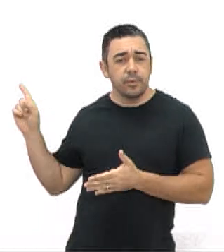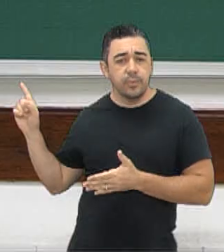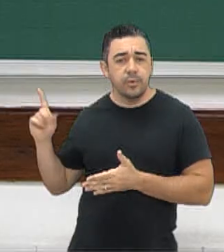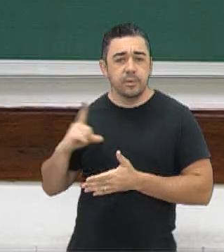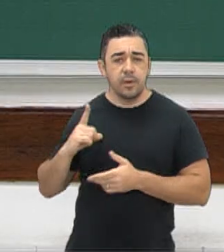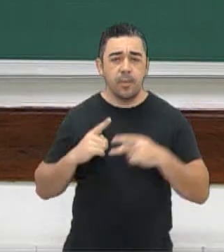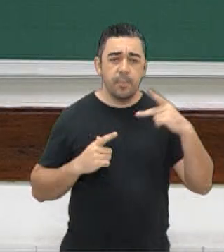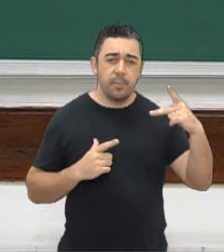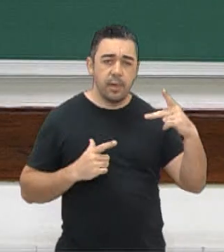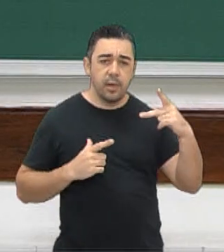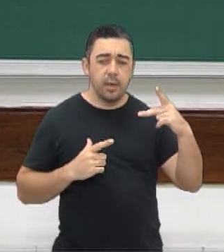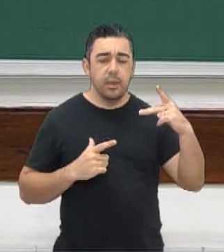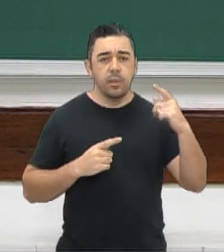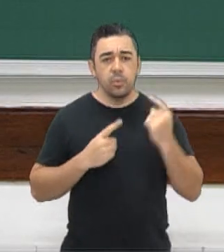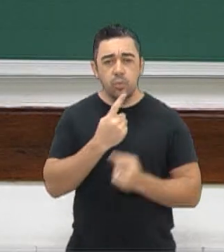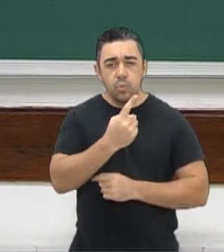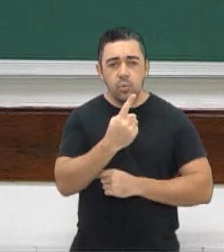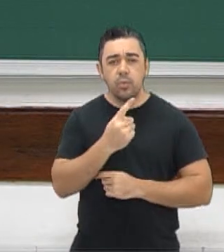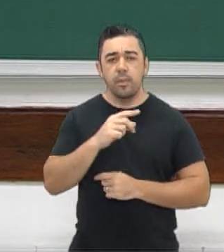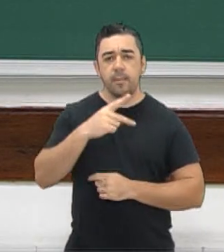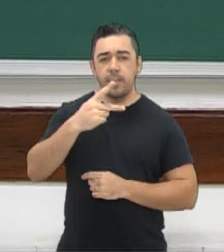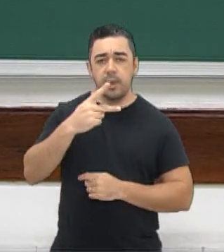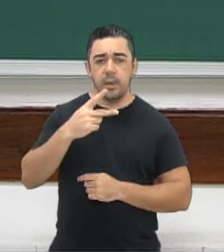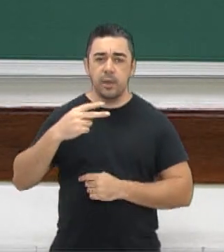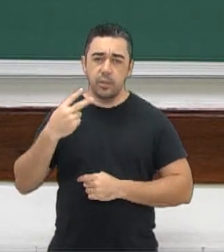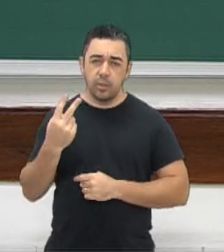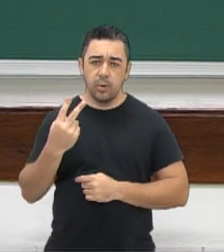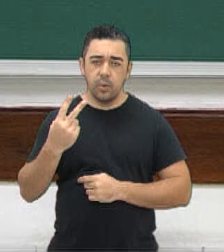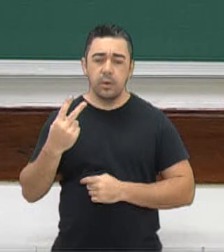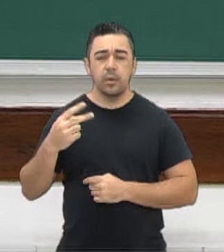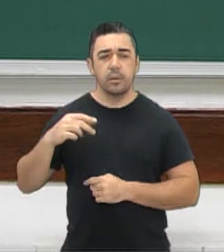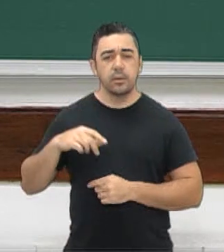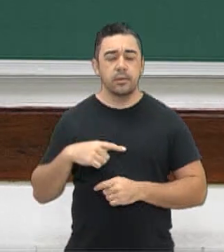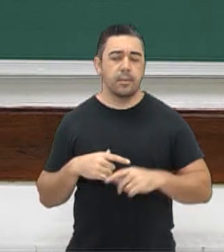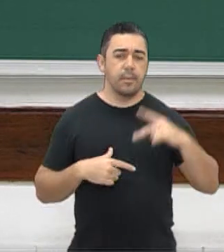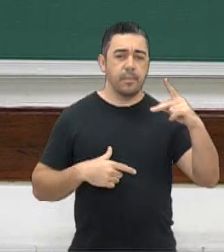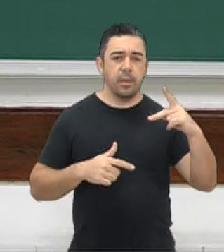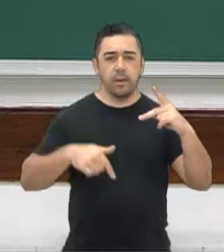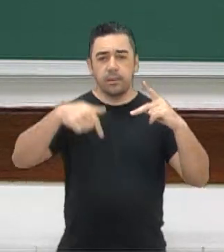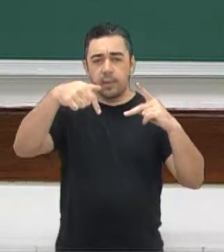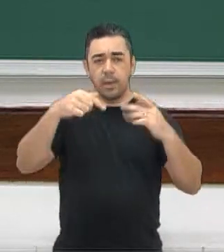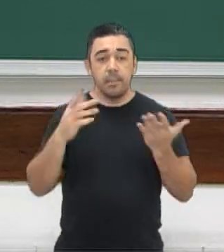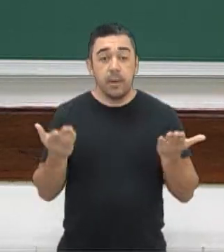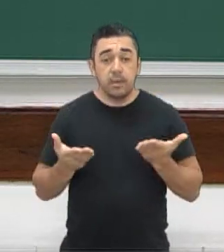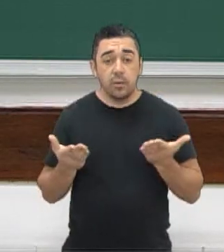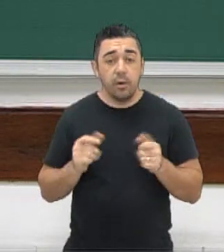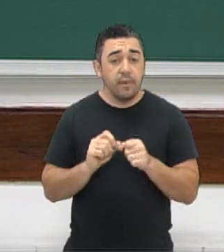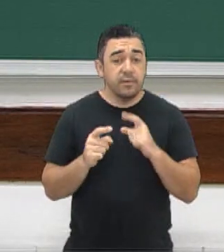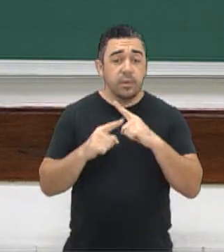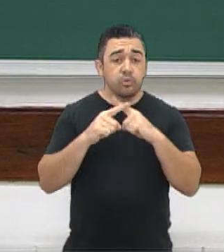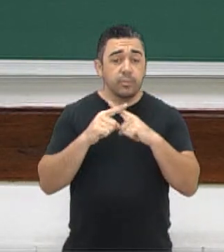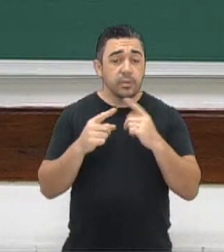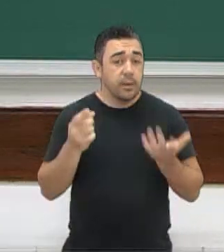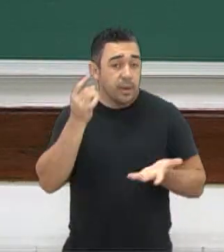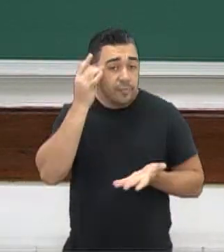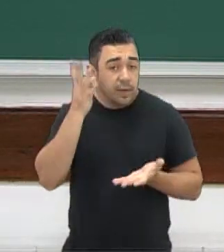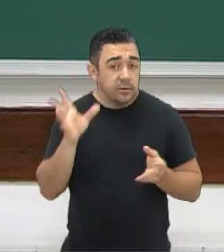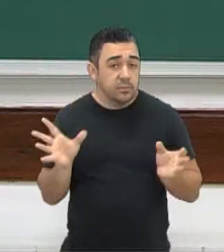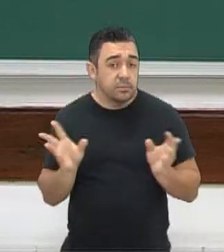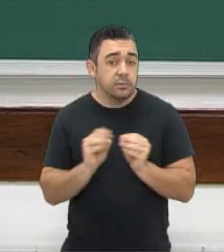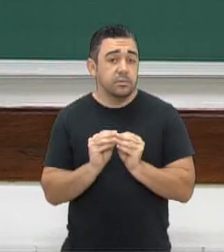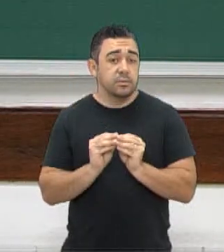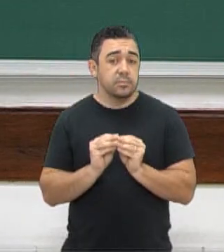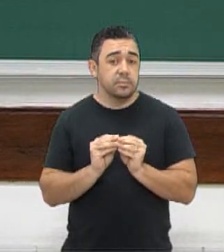do P1, do P2, do Q1 e do Q2. Só que agora a gente vai multiplicar. Mas eu acho que é até mais simples